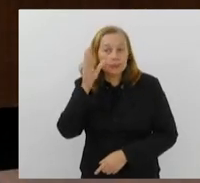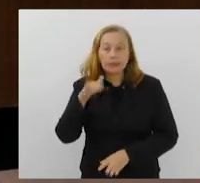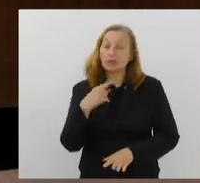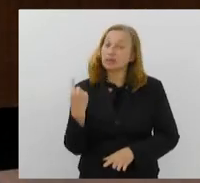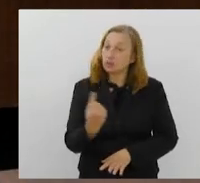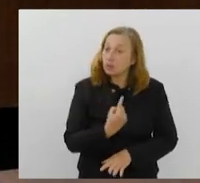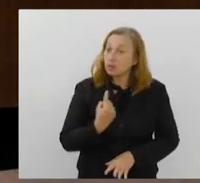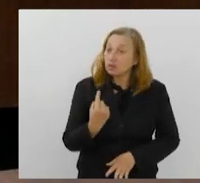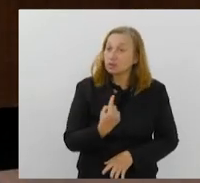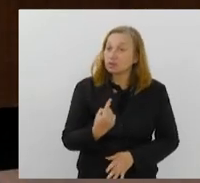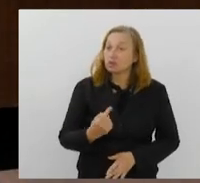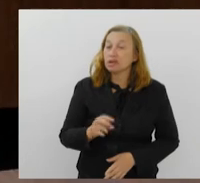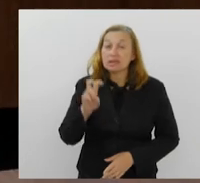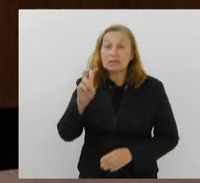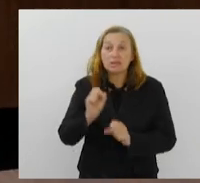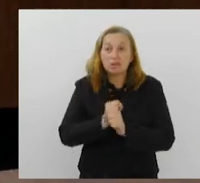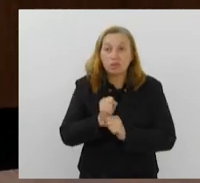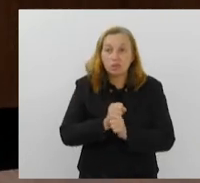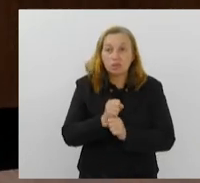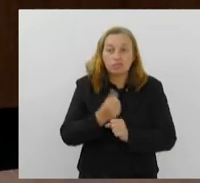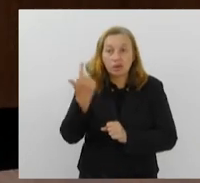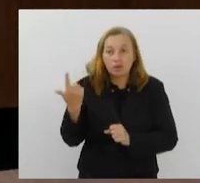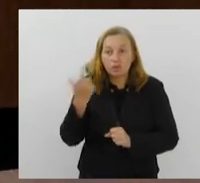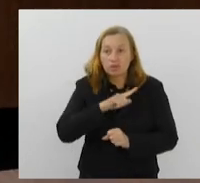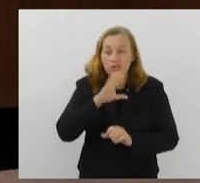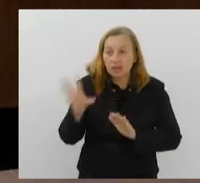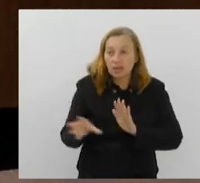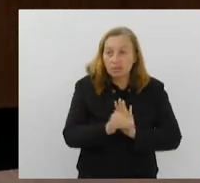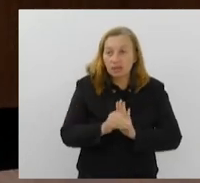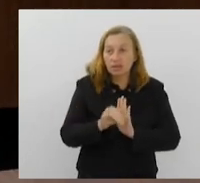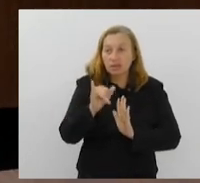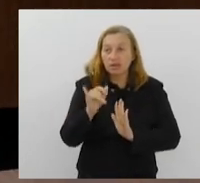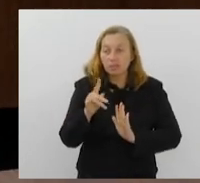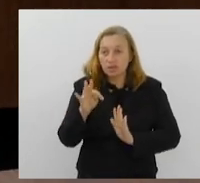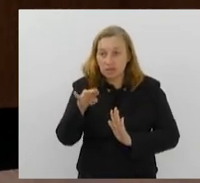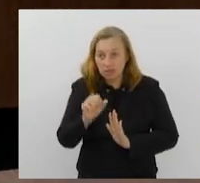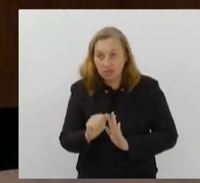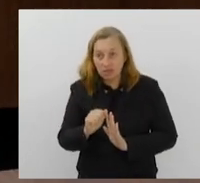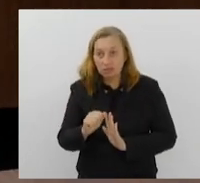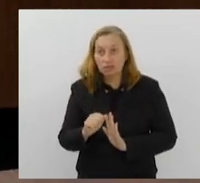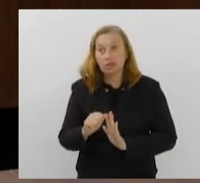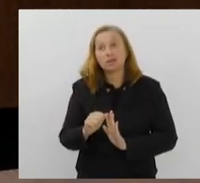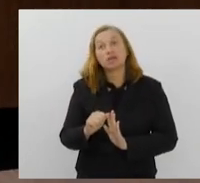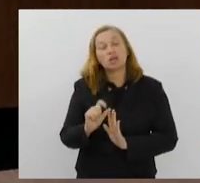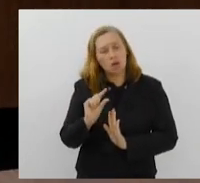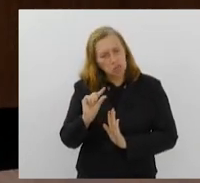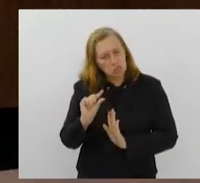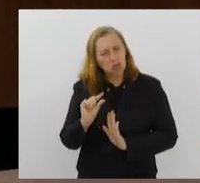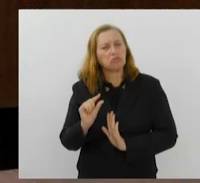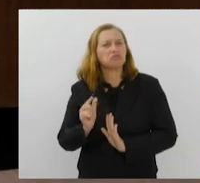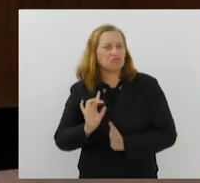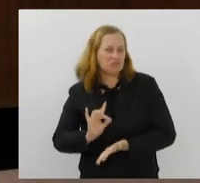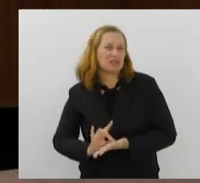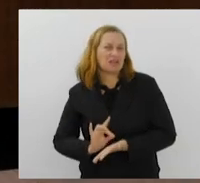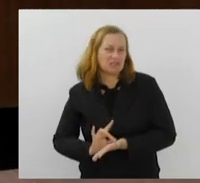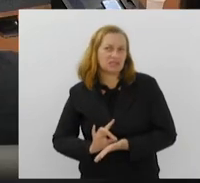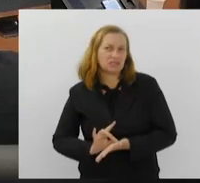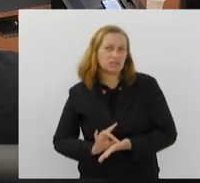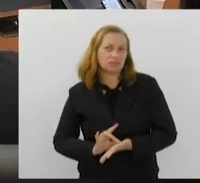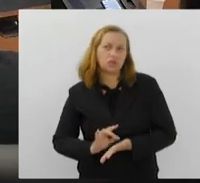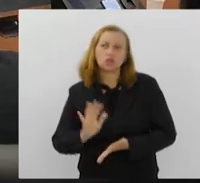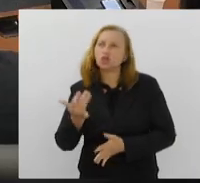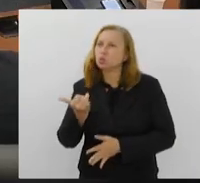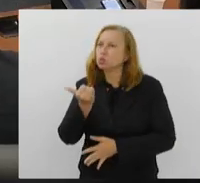nós. Ficamos 5 anos para conseguir as emendas impositivas, que cá para nós ainda são muito pequenininhas. Me